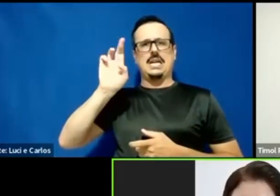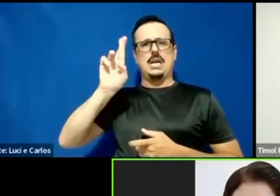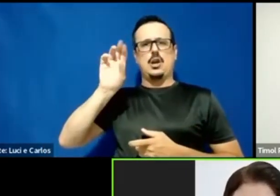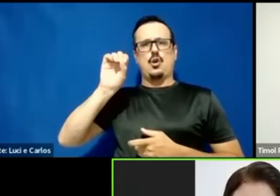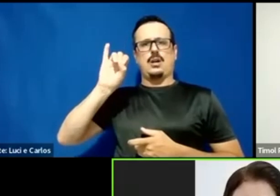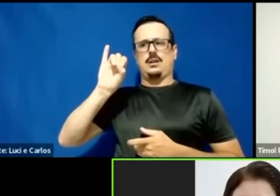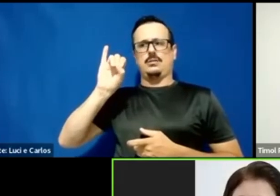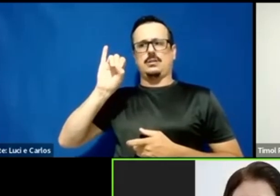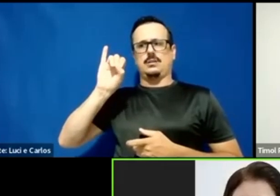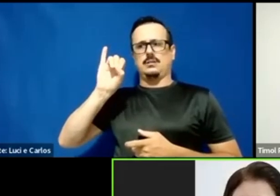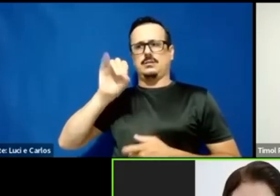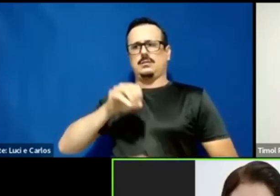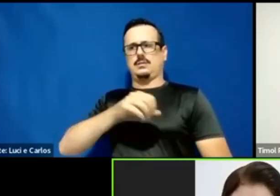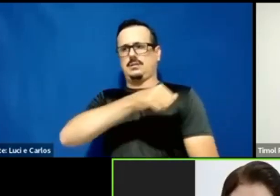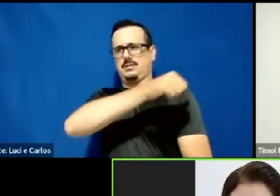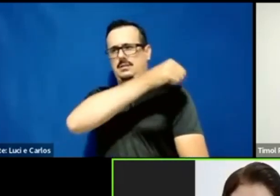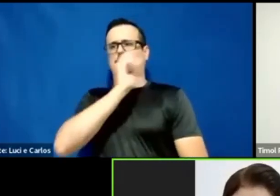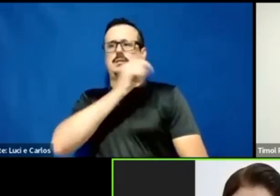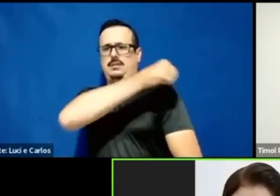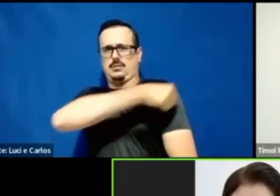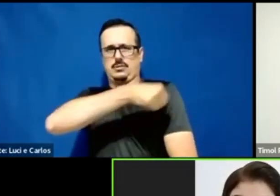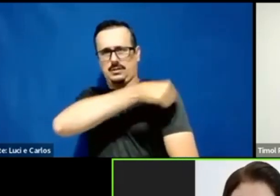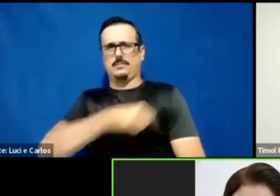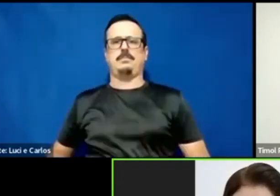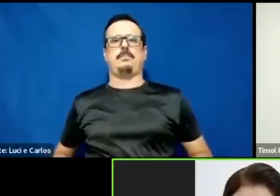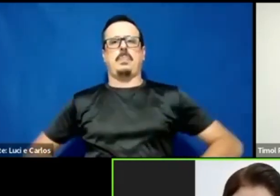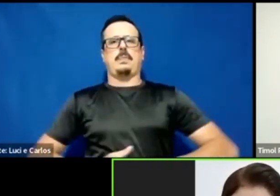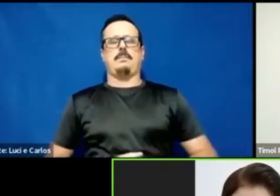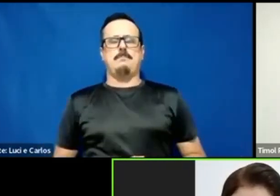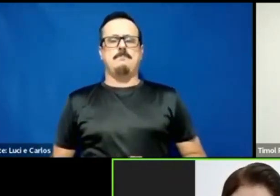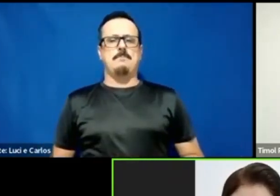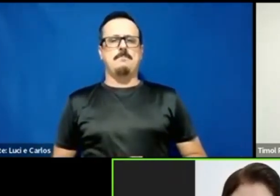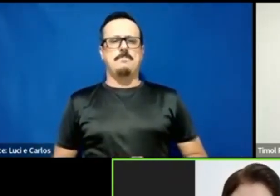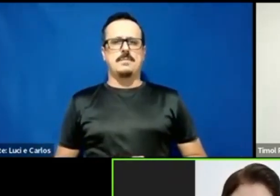que obtive a fazer uso do silocimol e do Top H+.